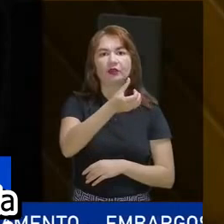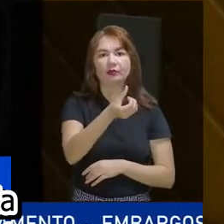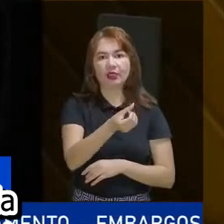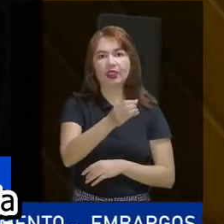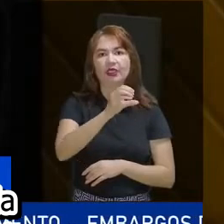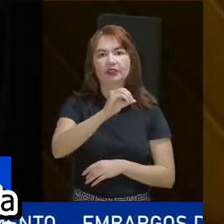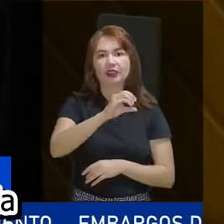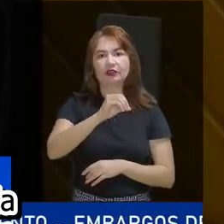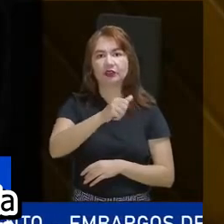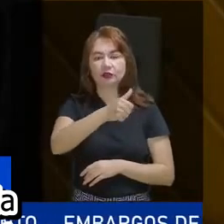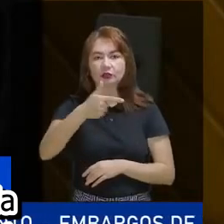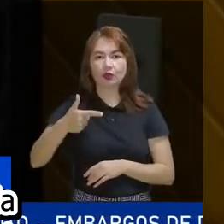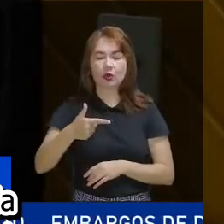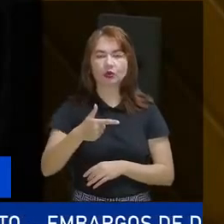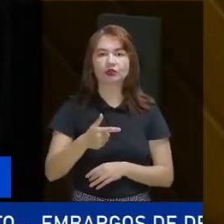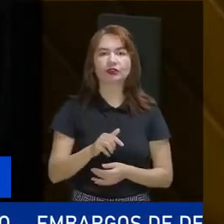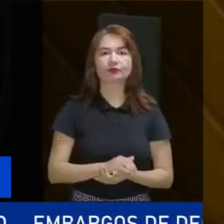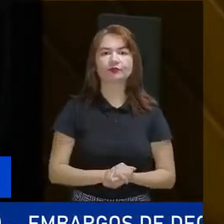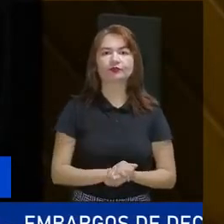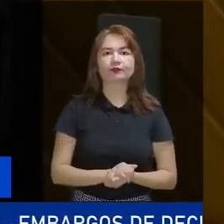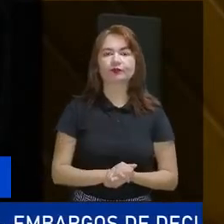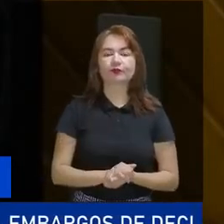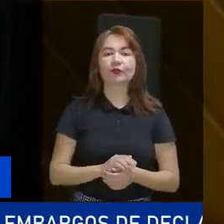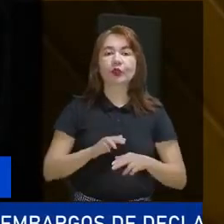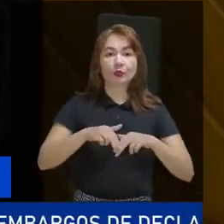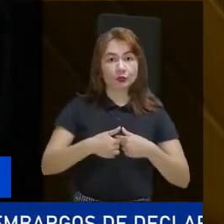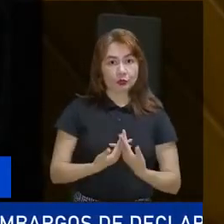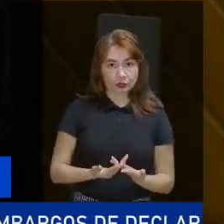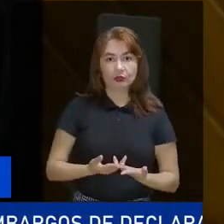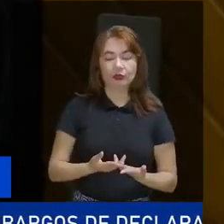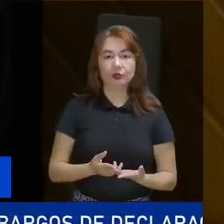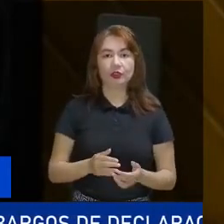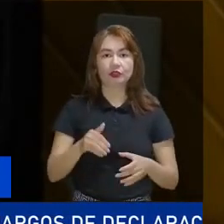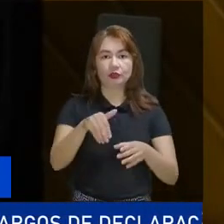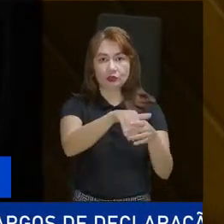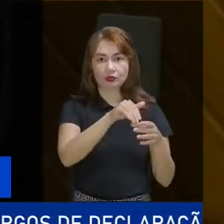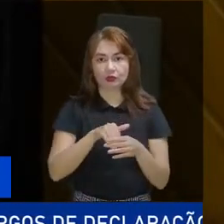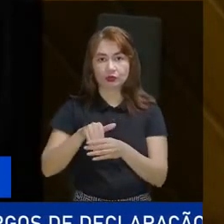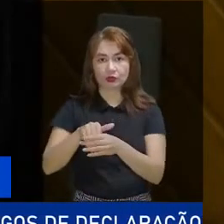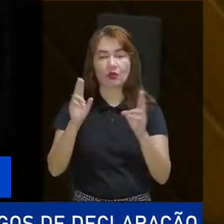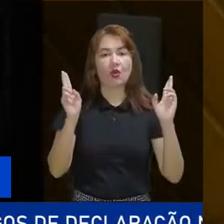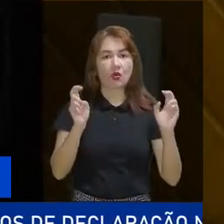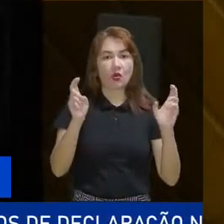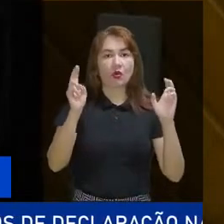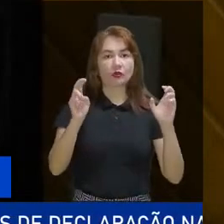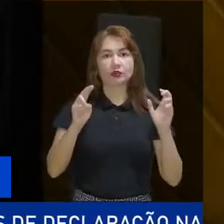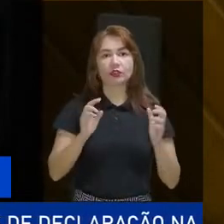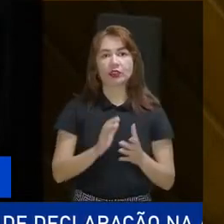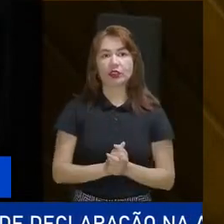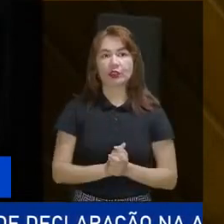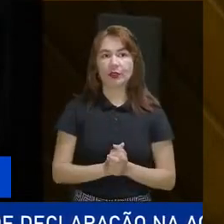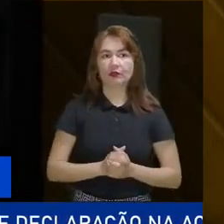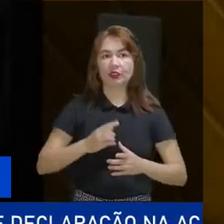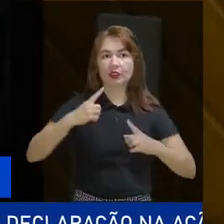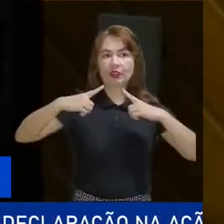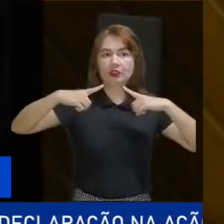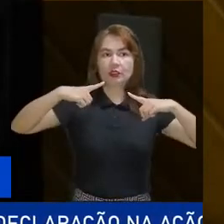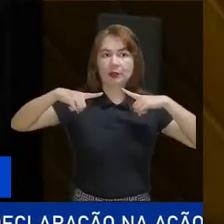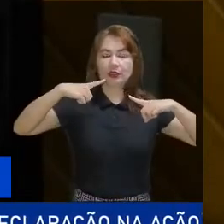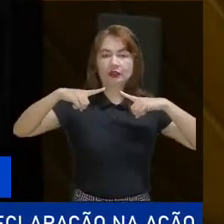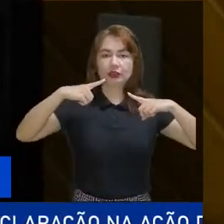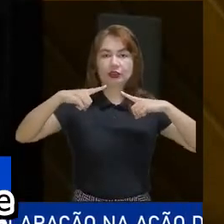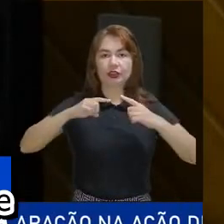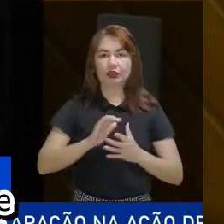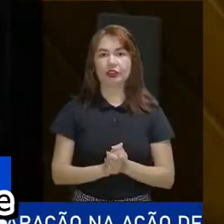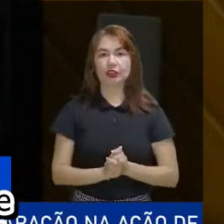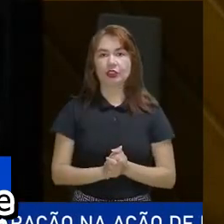060012, suscitada na sessão de julgamento, extrai-se da leitura do acordo que Na a barra de temática rolagem foi inferior, suficientemente debatida quarta após o